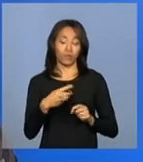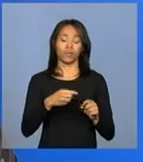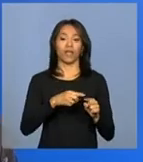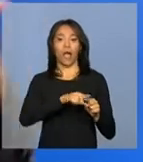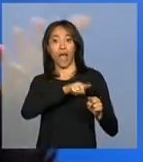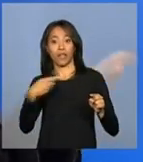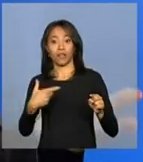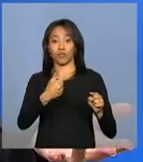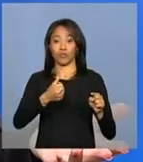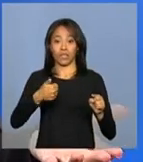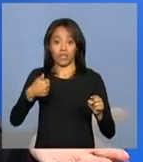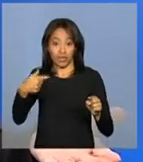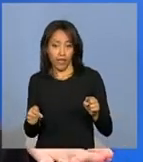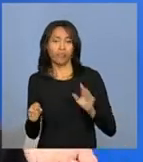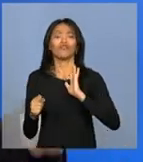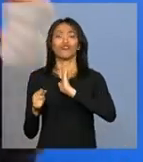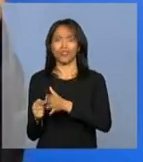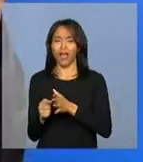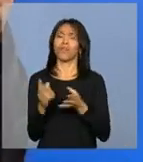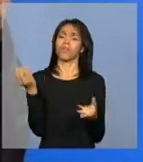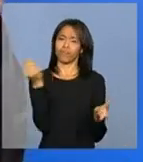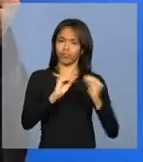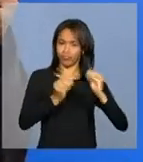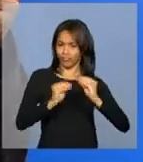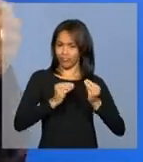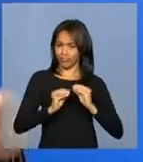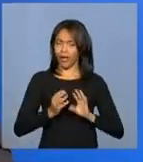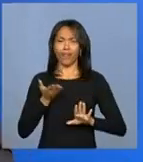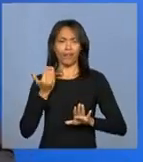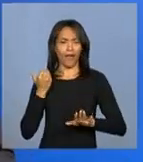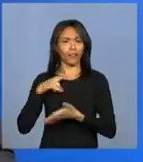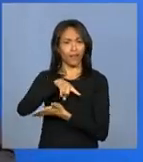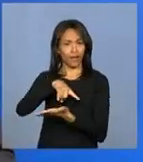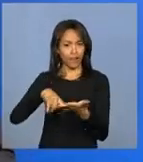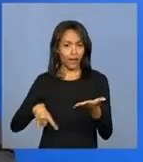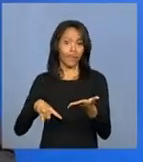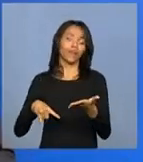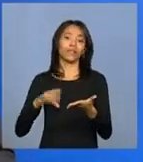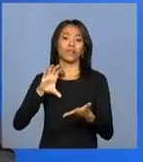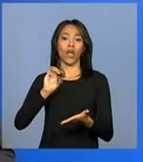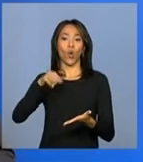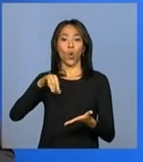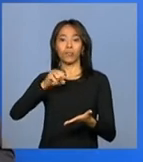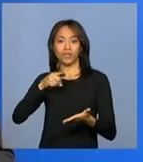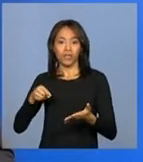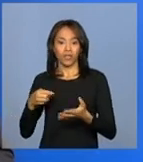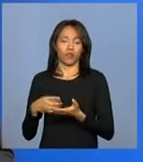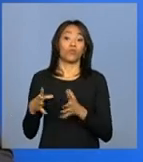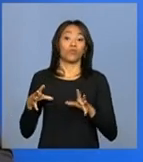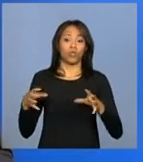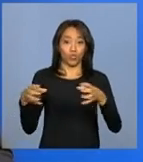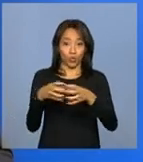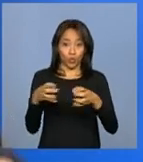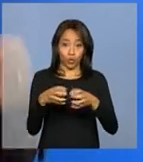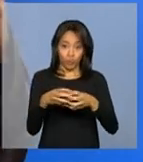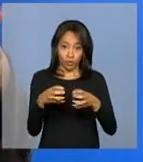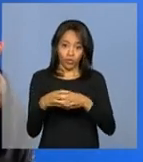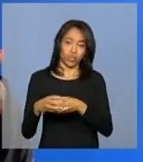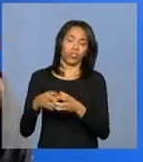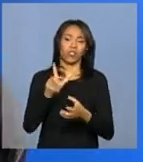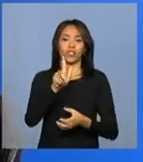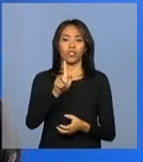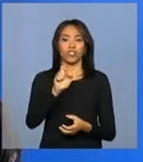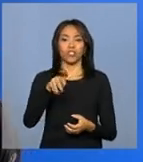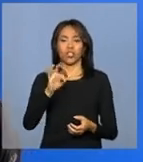2014/2017 já foram estabelecidas lá na resolução da comissão de intergestores tripartite número 13